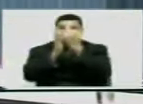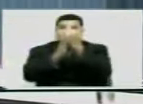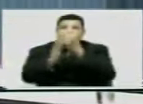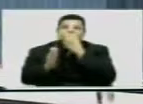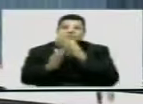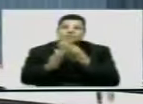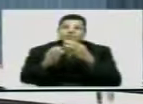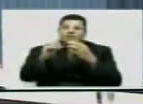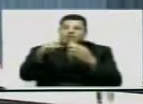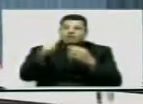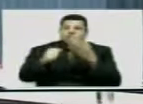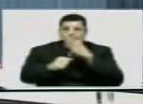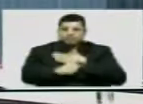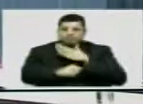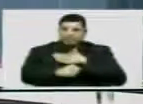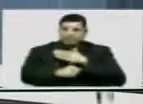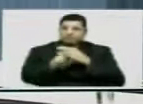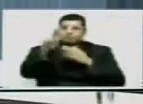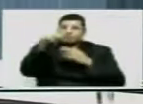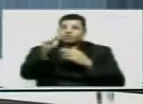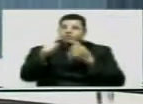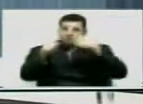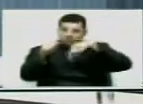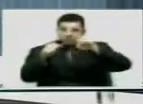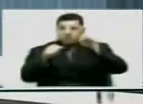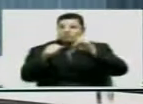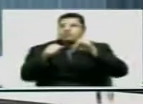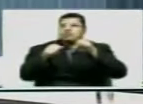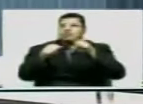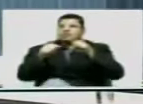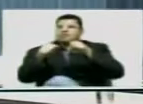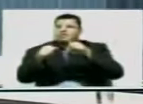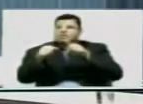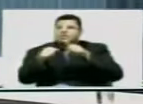estruturante. A Copa, para mim, nunca foi